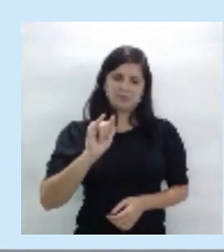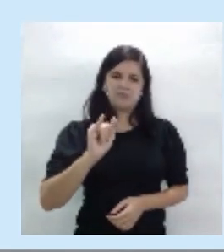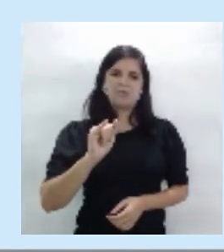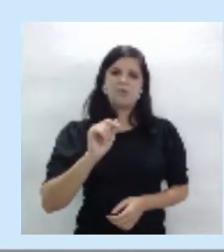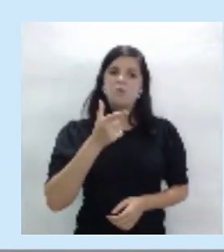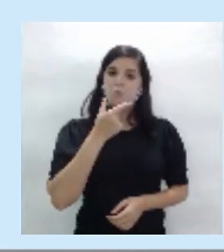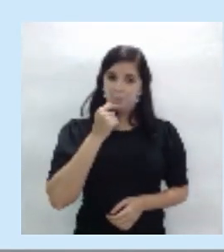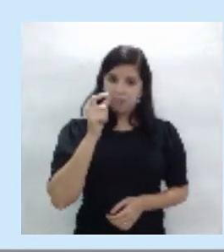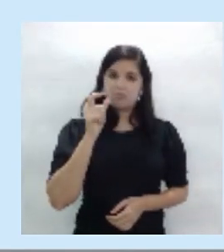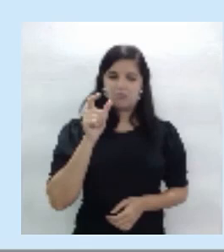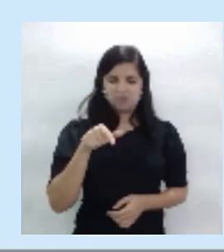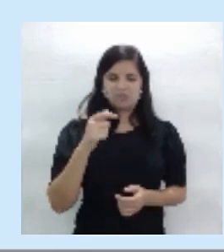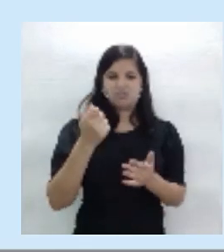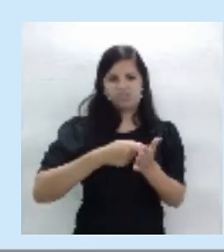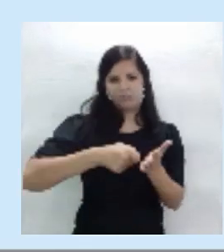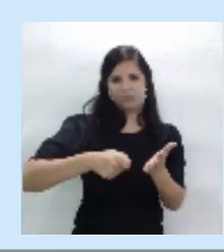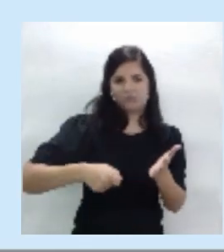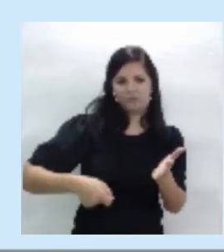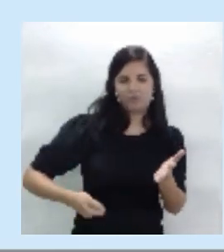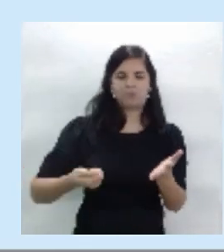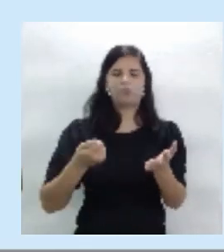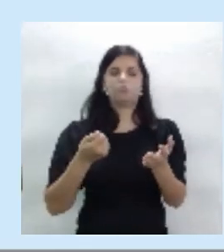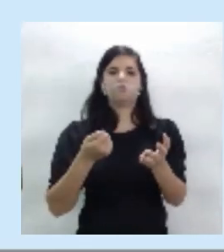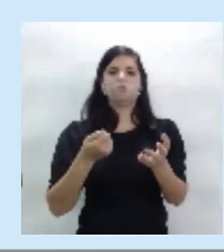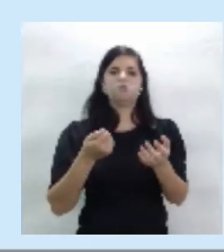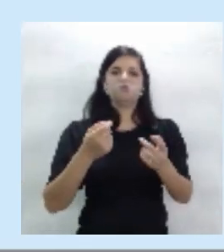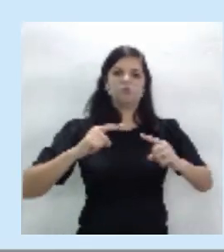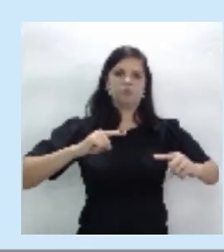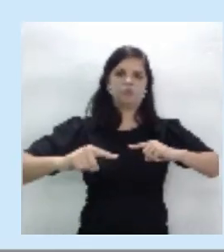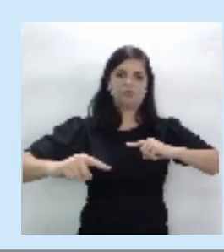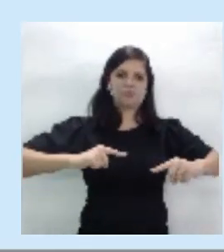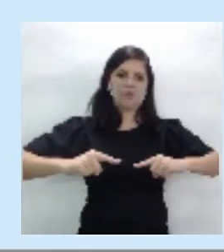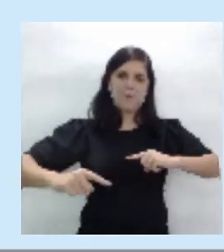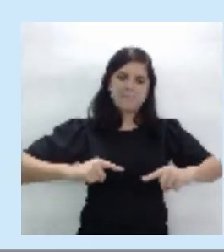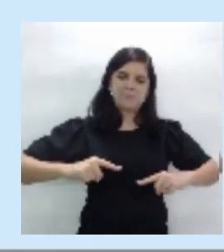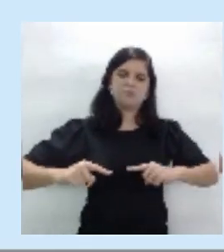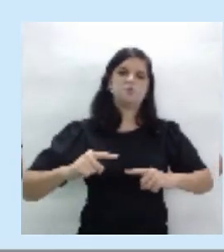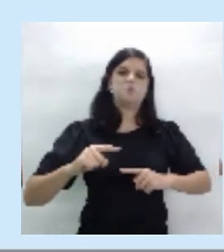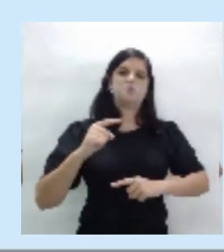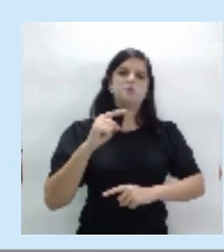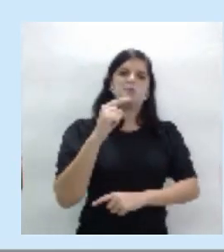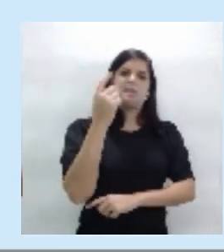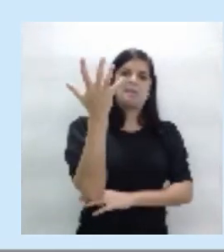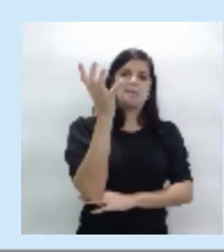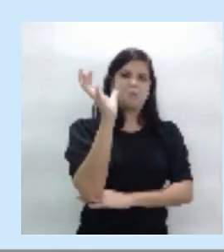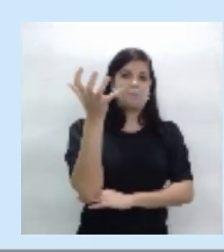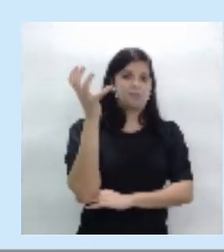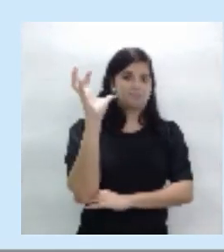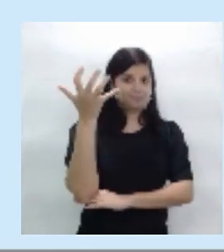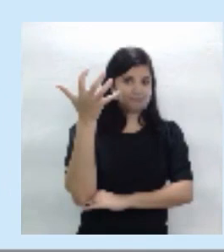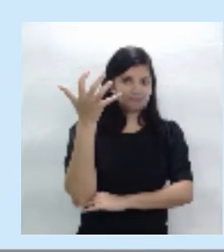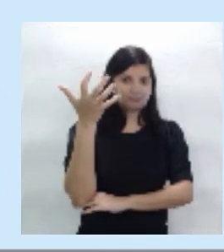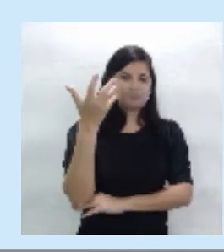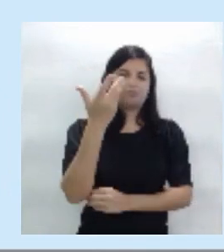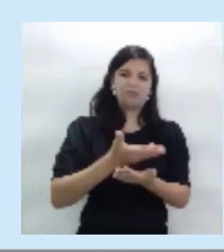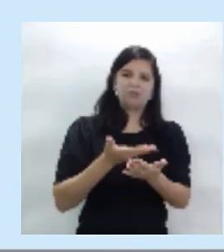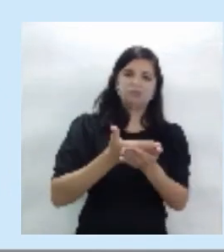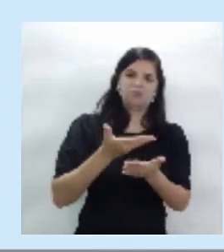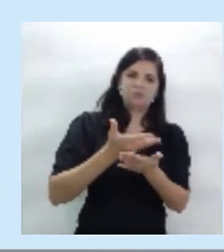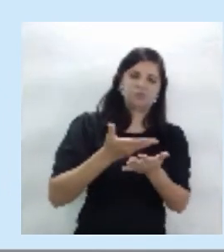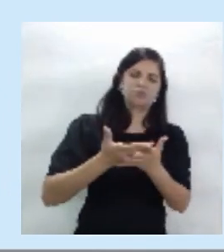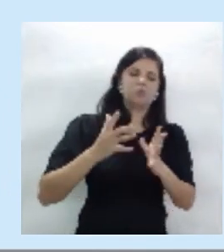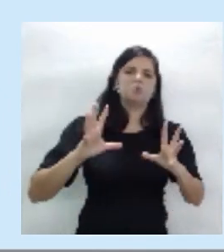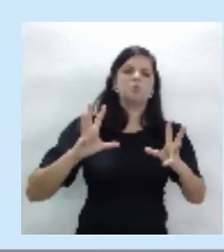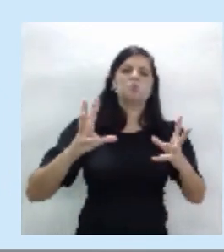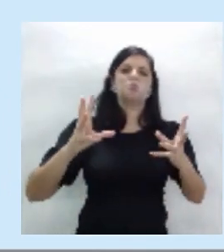que escreveu sobre essa ideia que a gente está estudando agora de domínios morfoclimáticos. Ele foi um professor que estudou todos